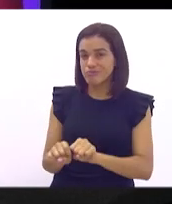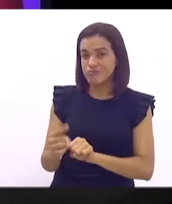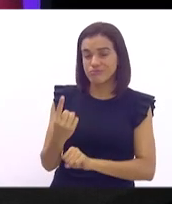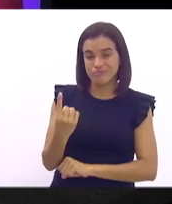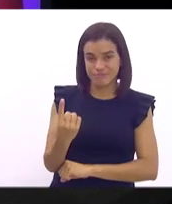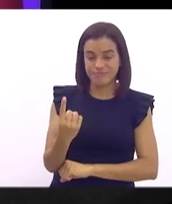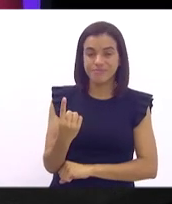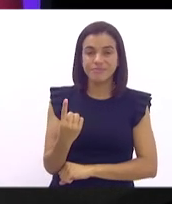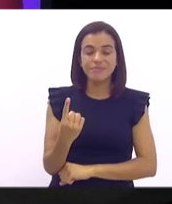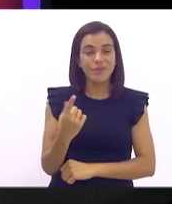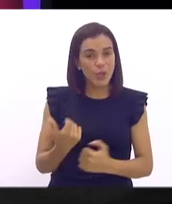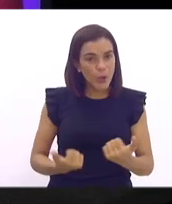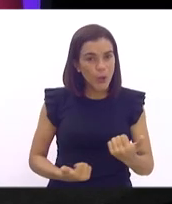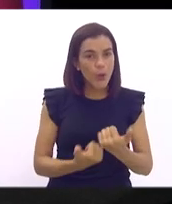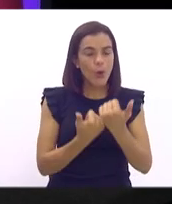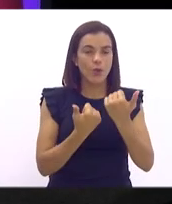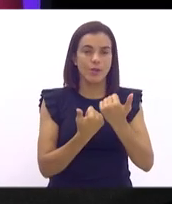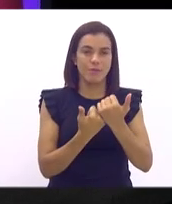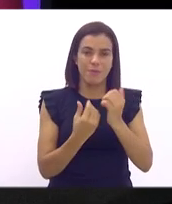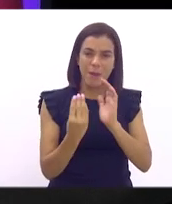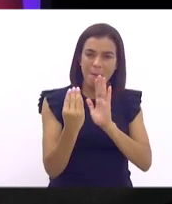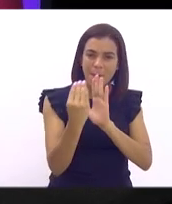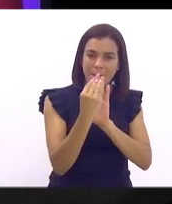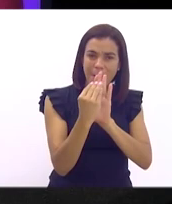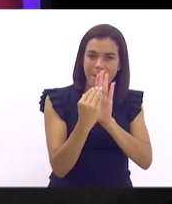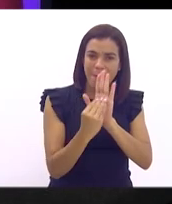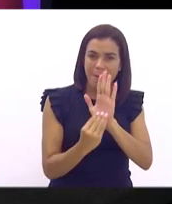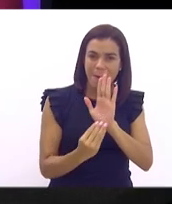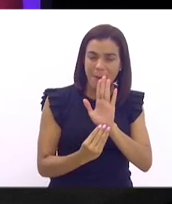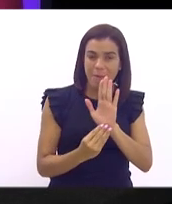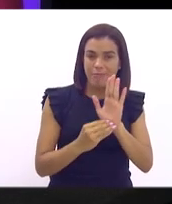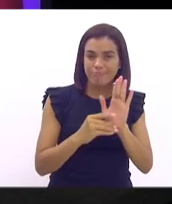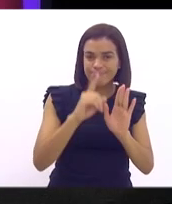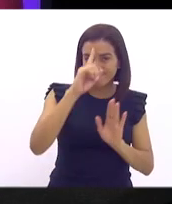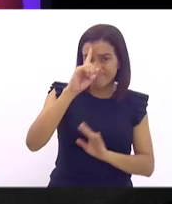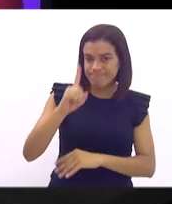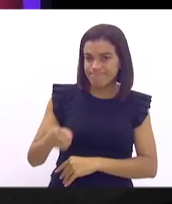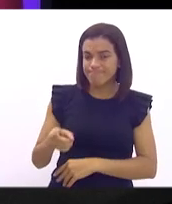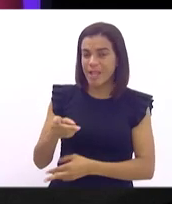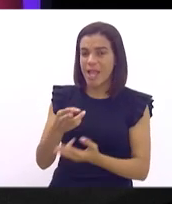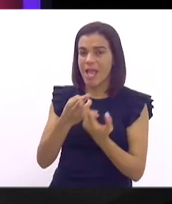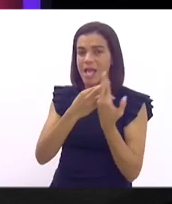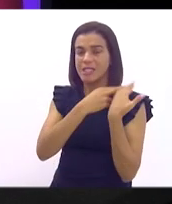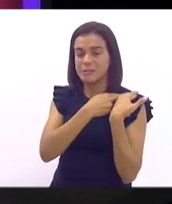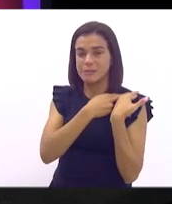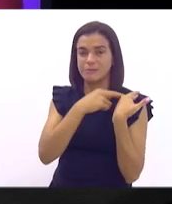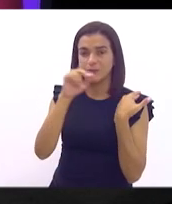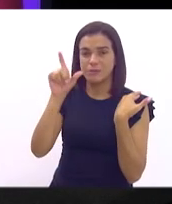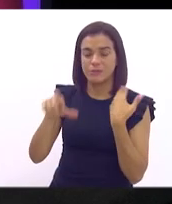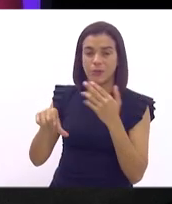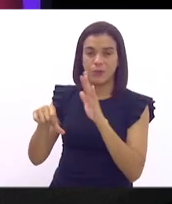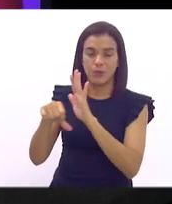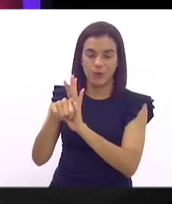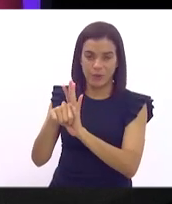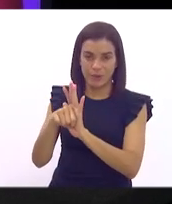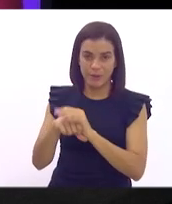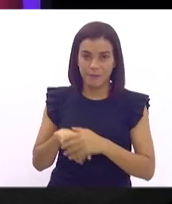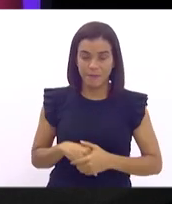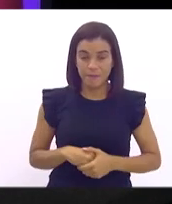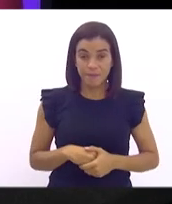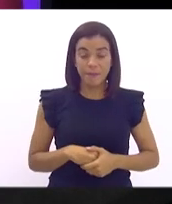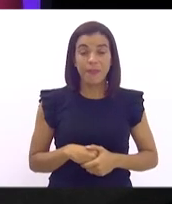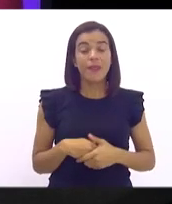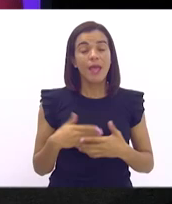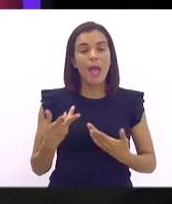momento para dar um enquadramento para o autor, para a responsabilização do autor, né? Mas